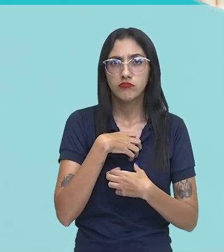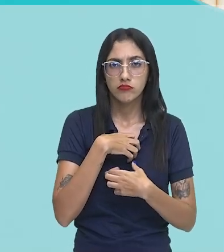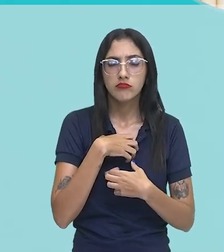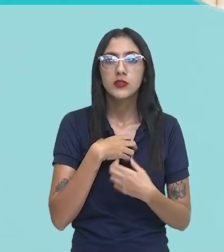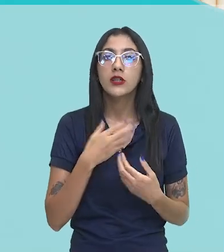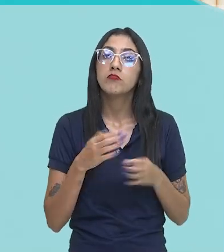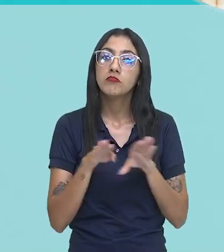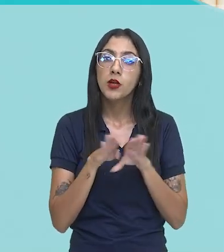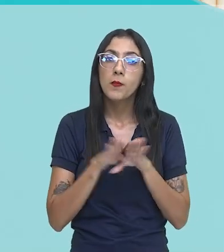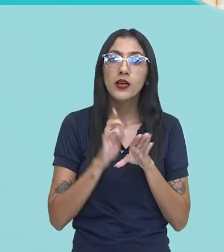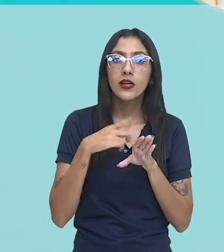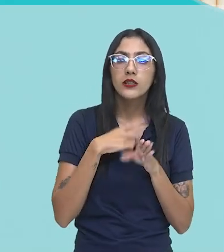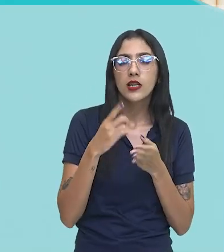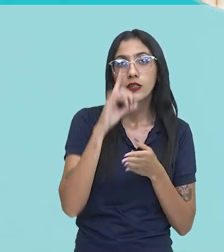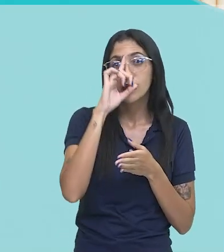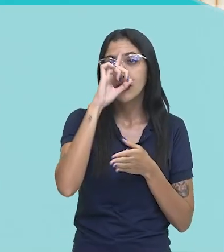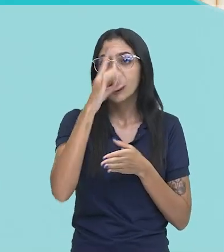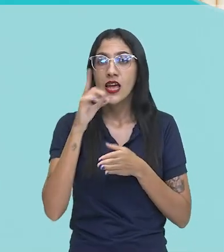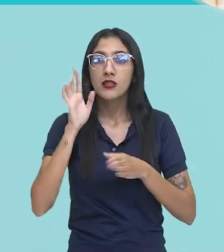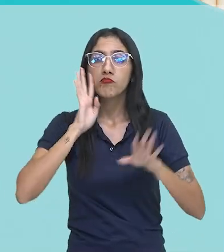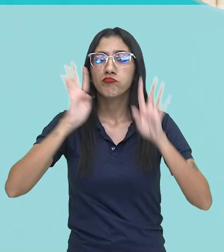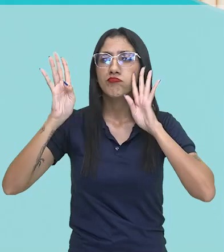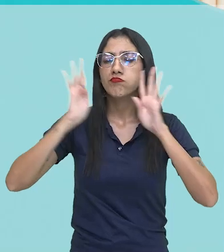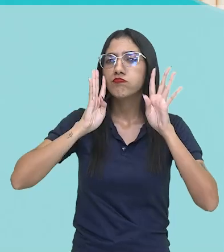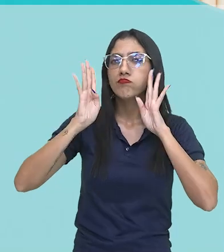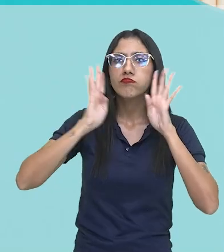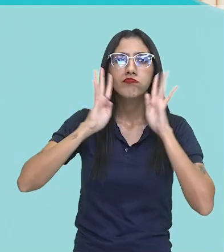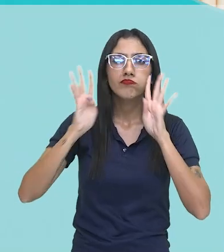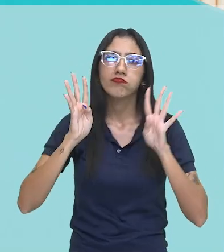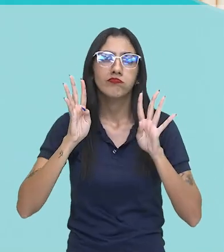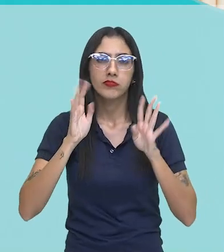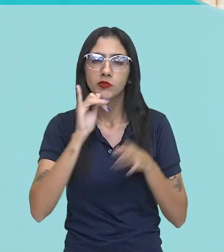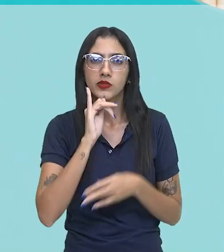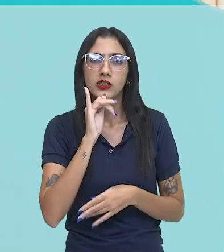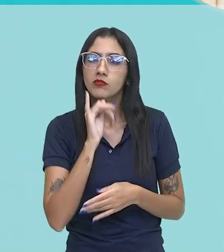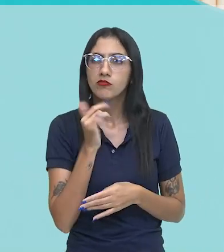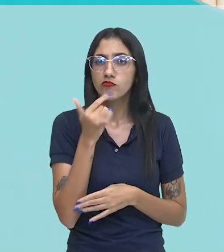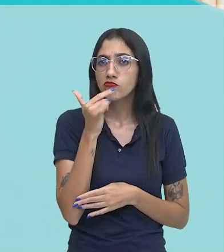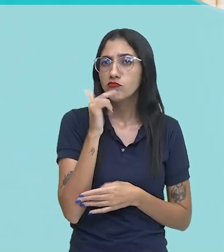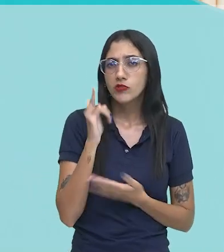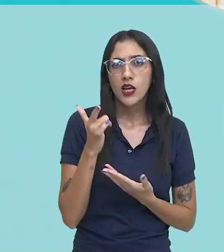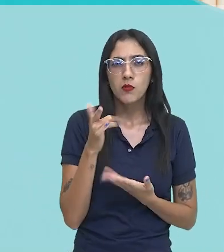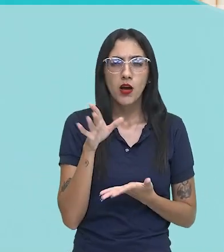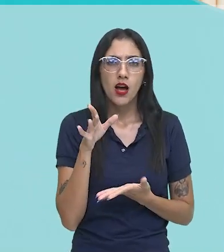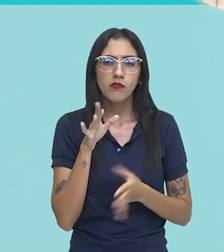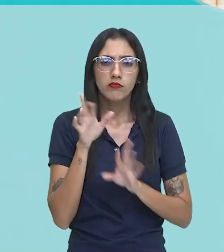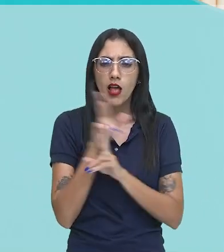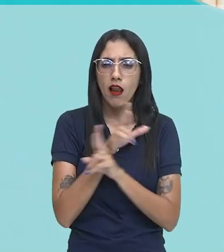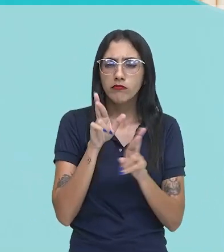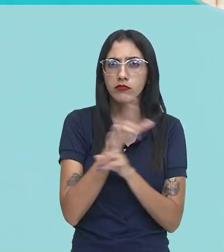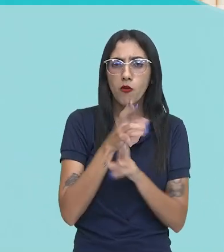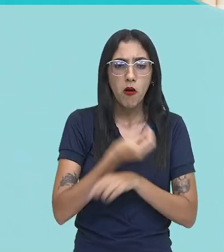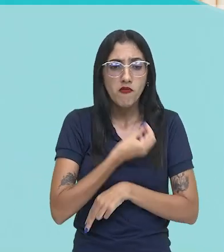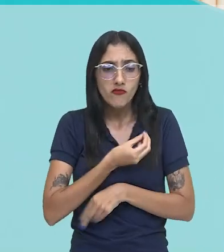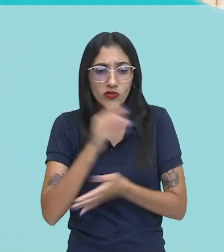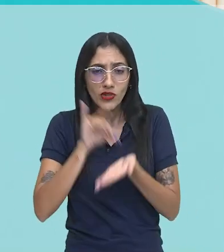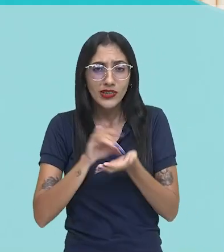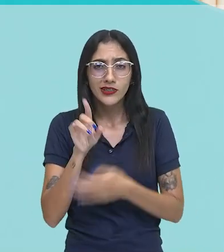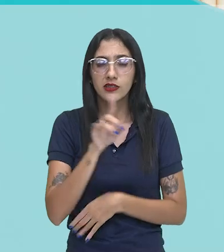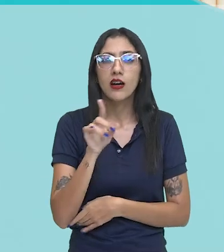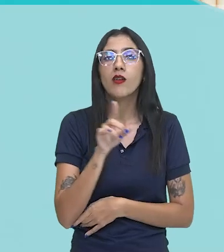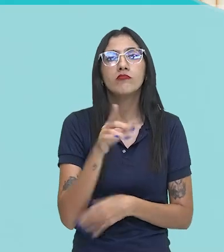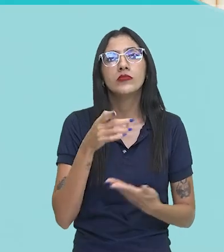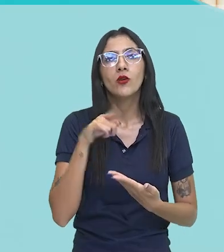eles fazem uma fuga da realidade, né? Não dá para fazer não é uma representação da realidade, eles estão fugindo, eles